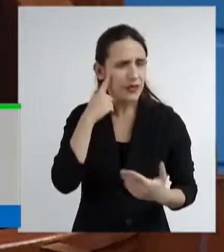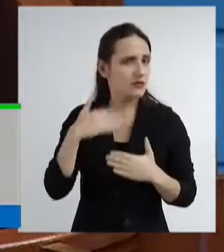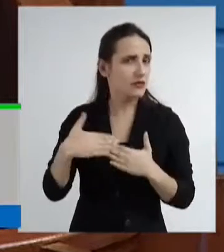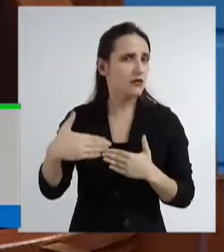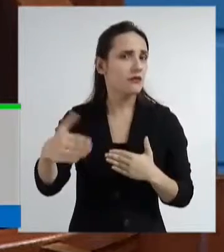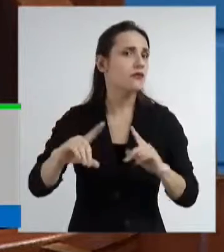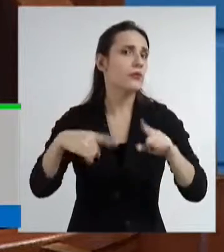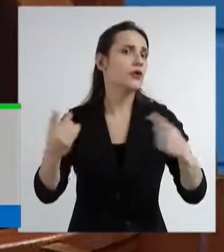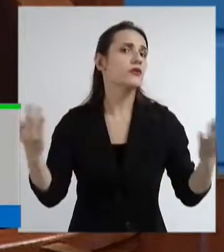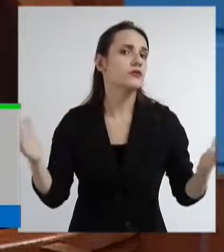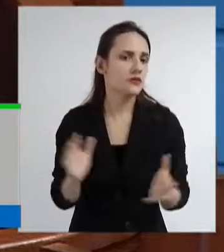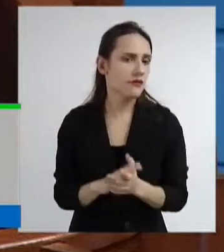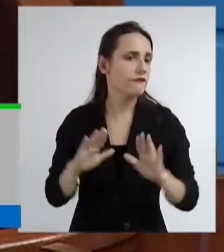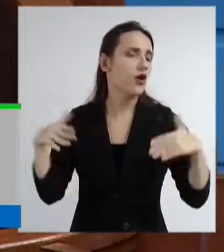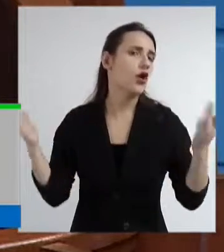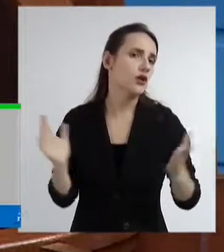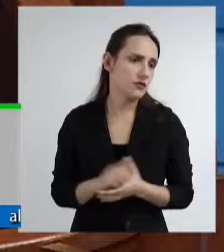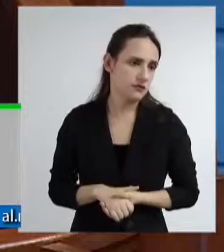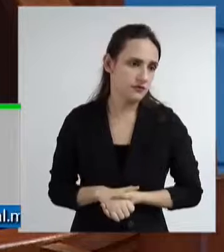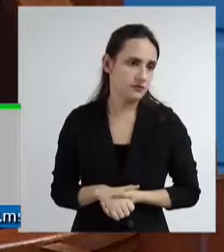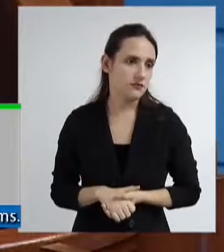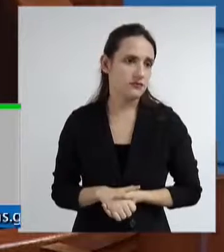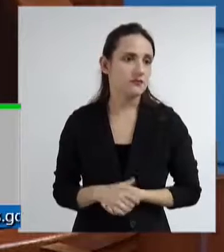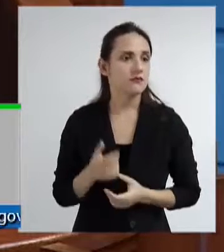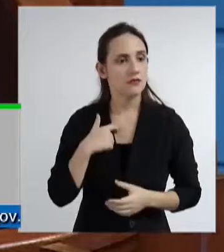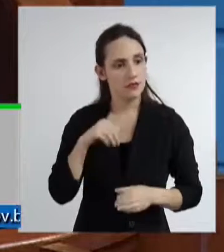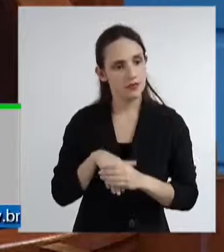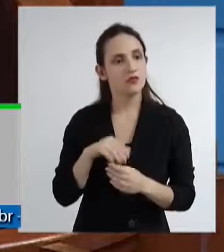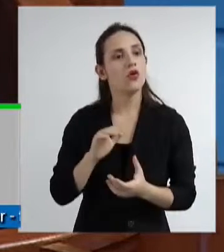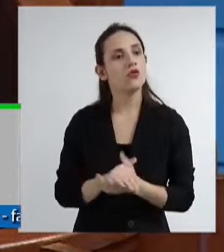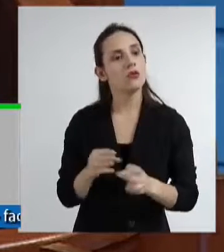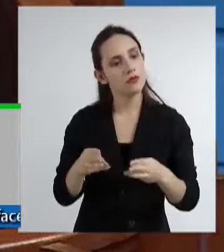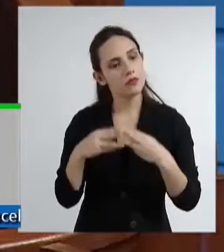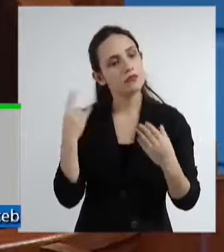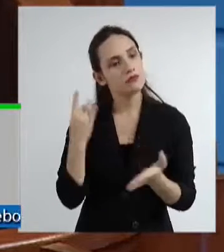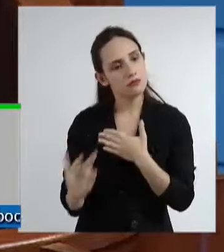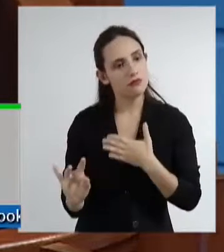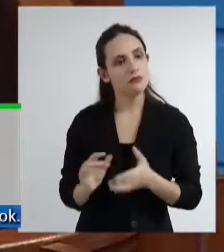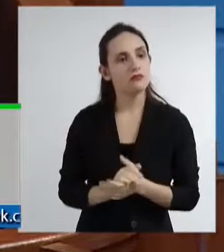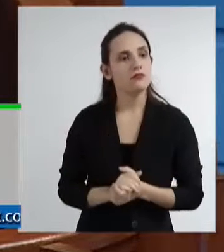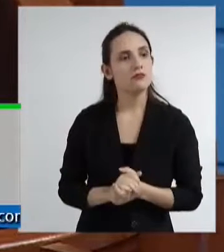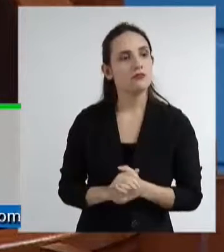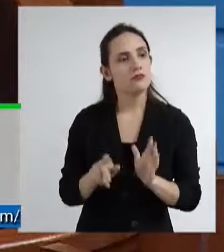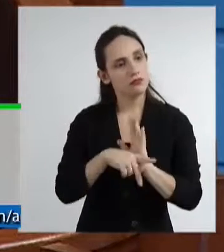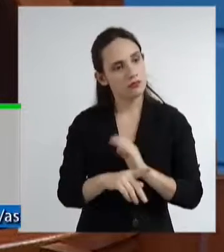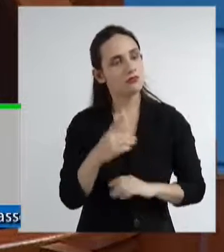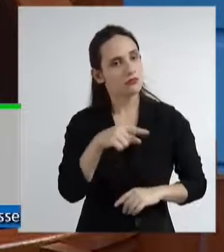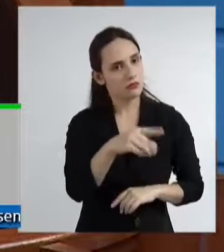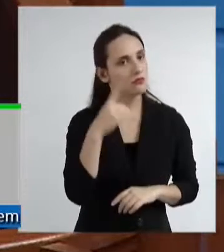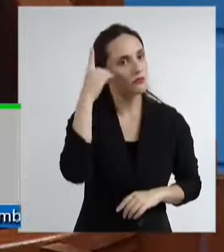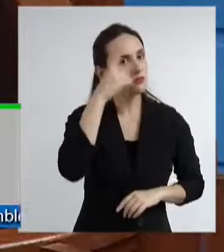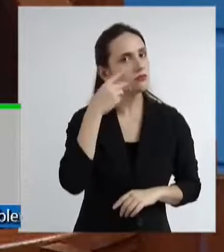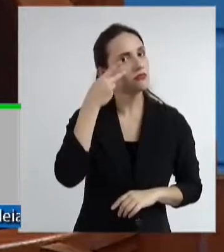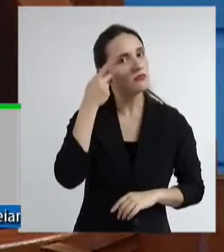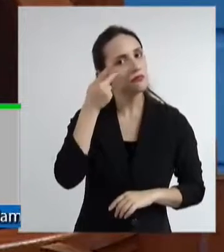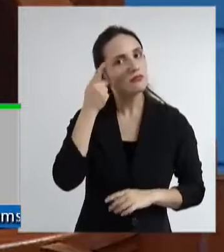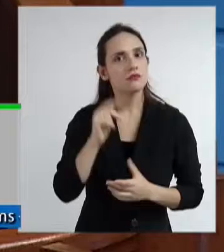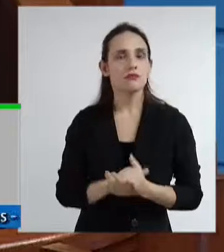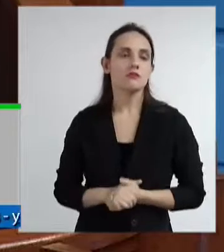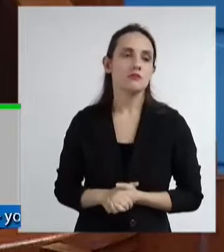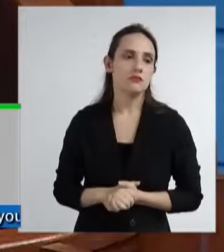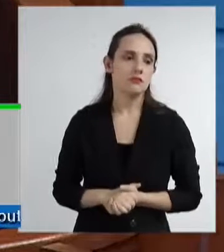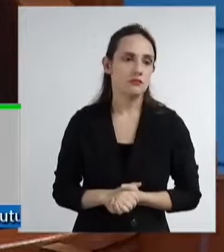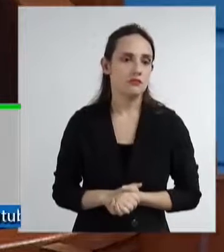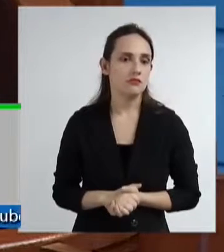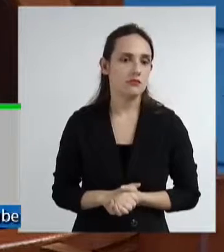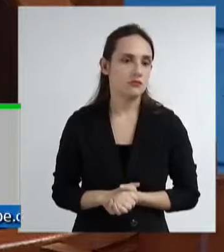imagino que as pessoas não vão pensar lá fora. Então eu voto favorável a essa moção de repúdio apresentada pelo deputado Pedro Kemp por causa dessas